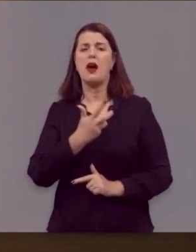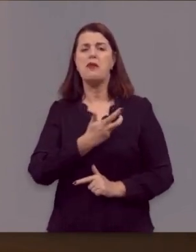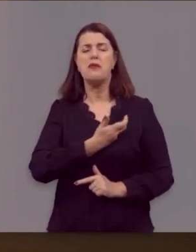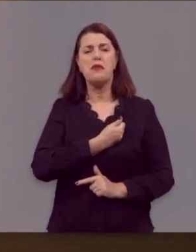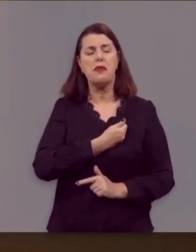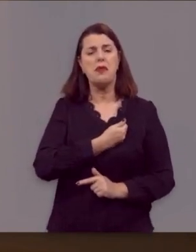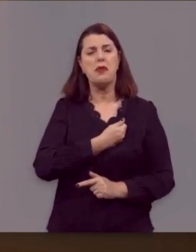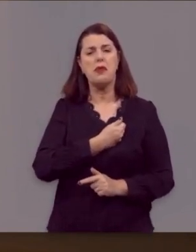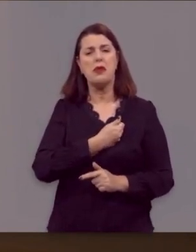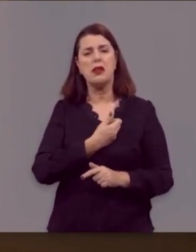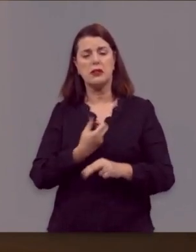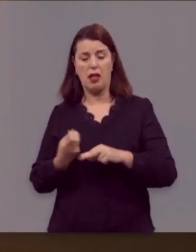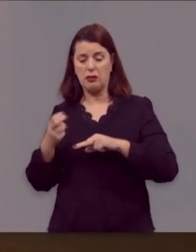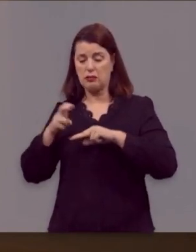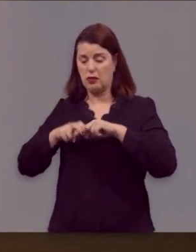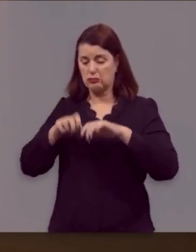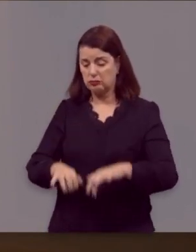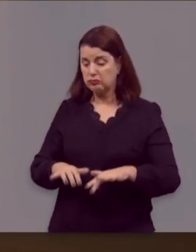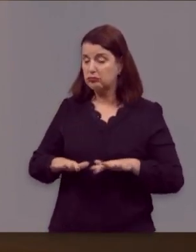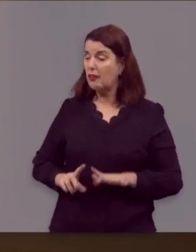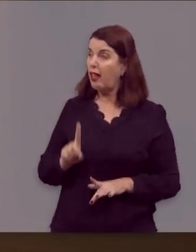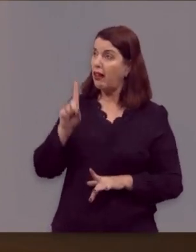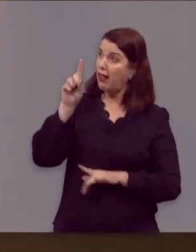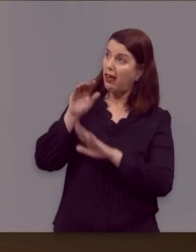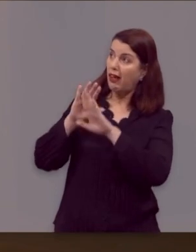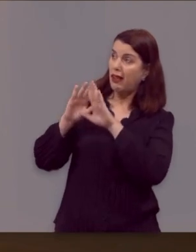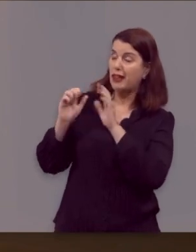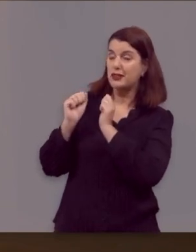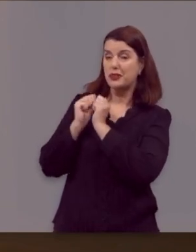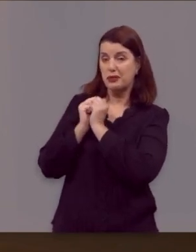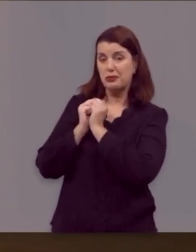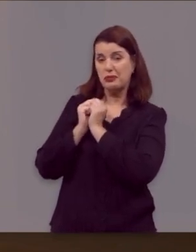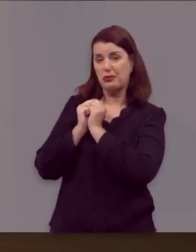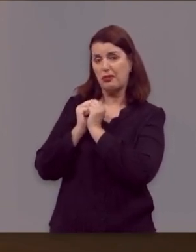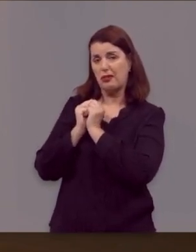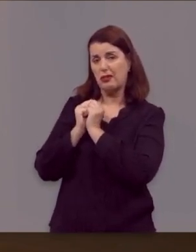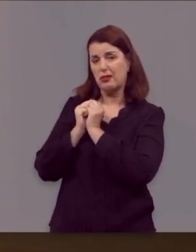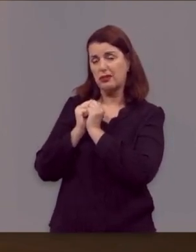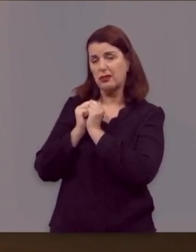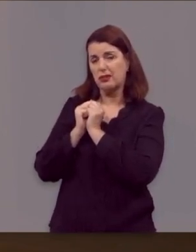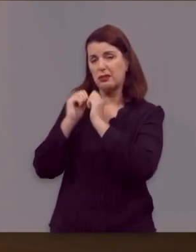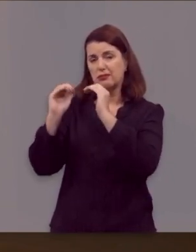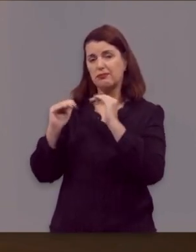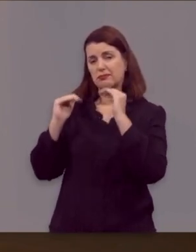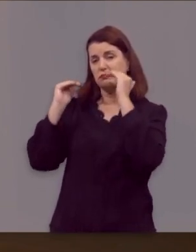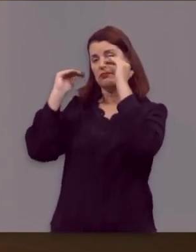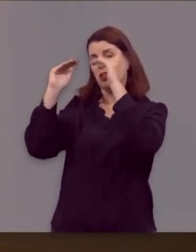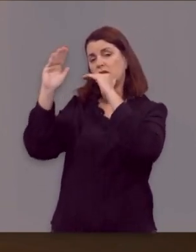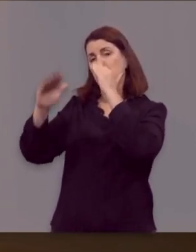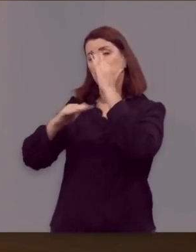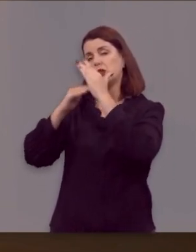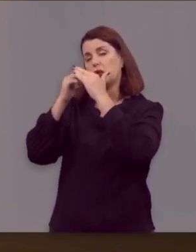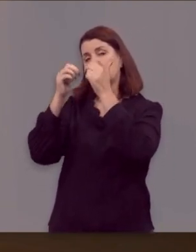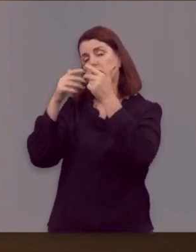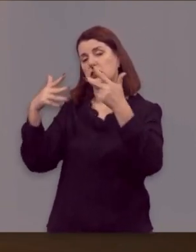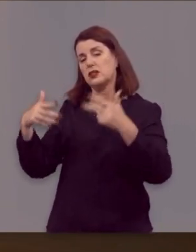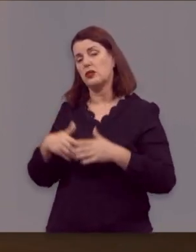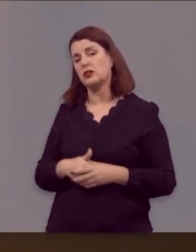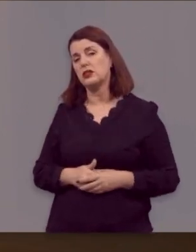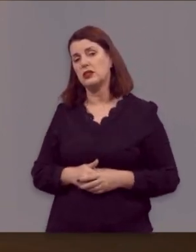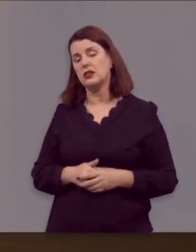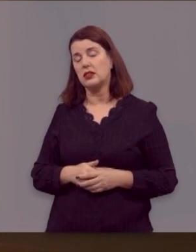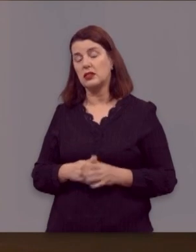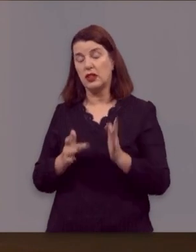salvou, Ele nos entronizou, porque estamos assentados com Ele nas regiões celestes, acima de todo principado e